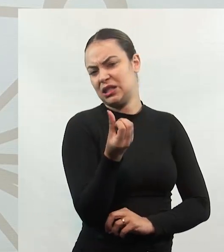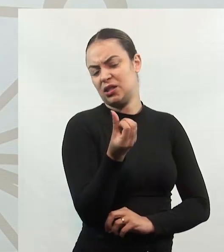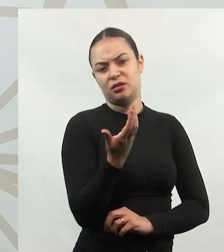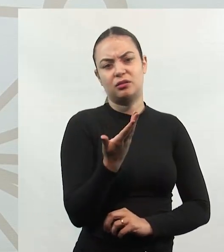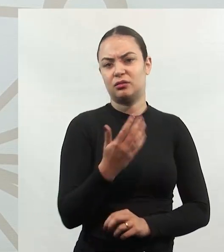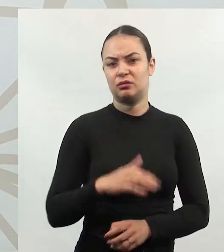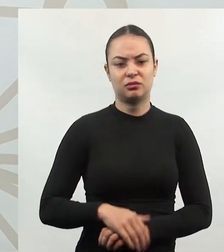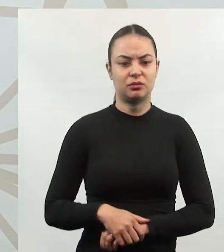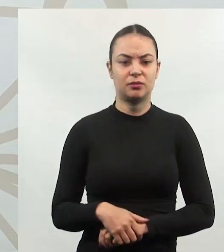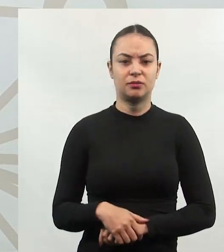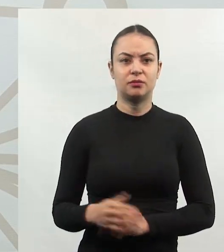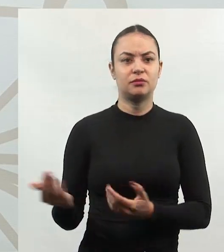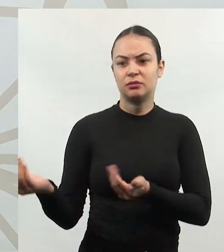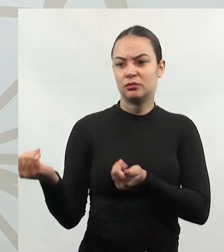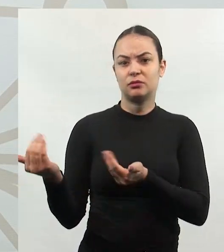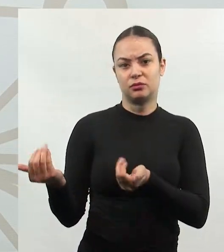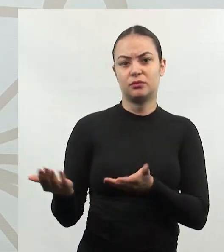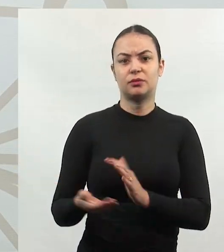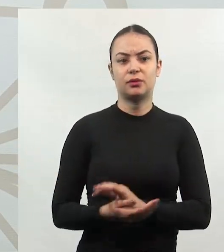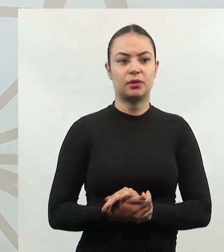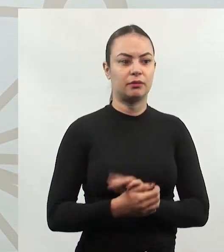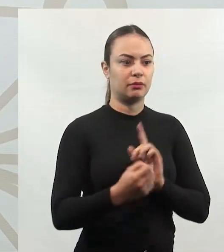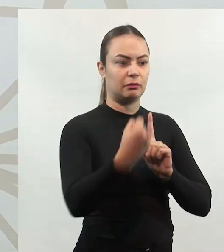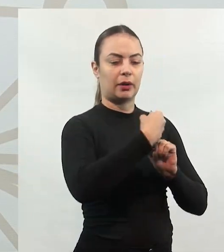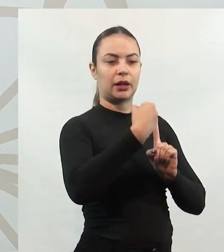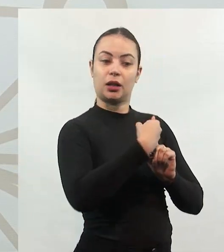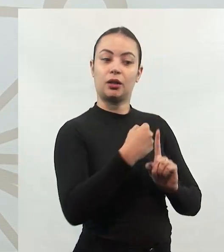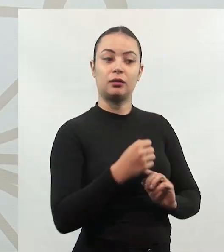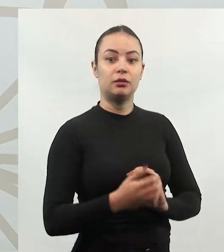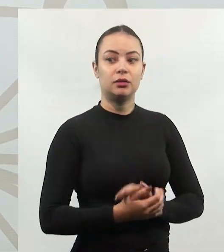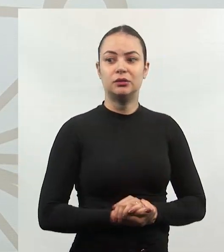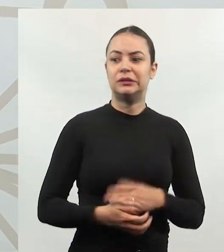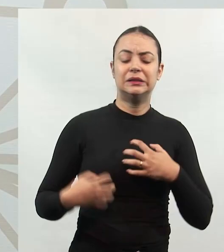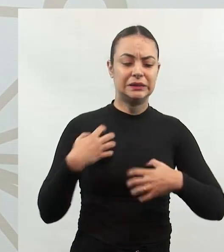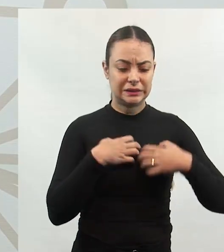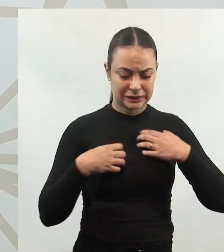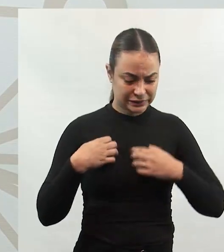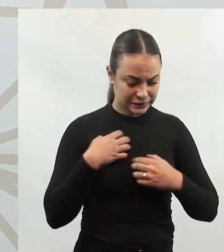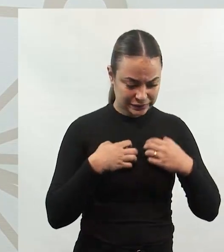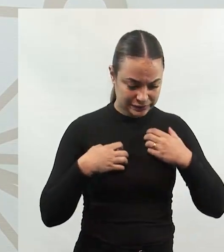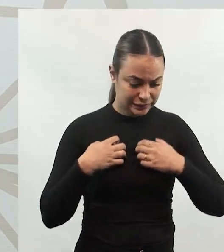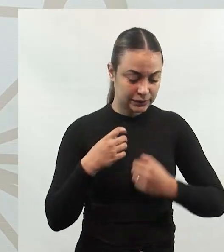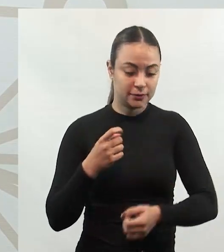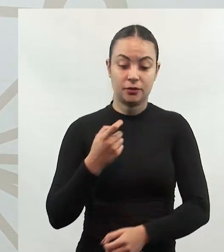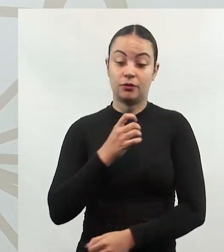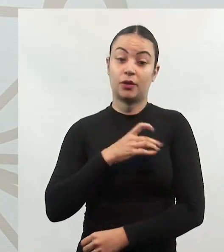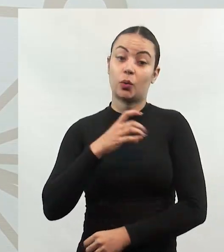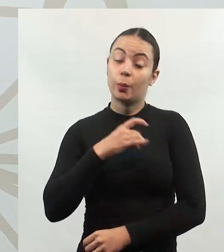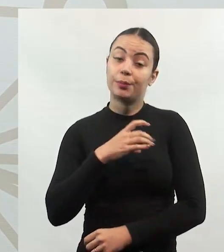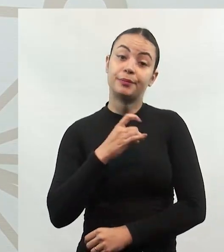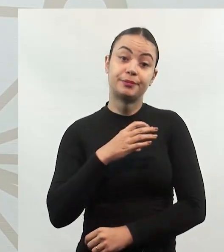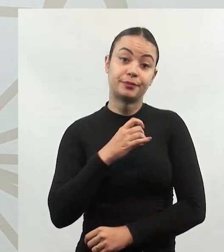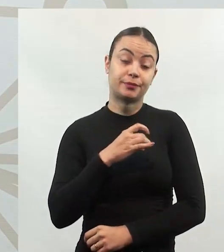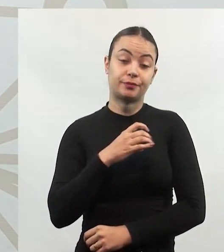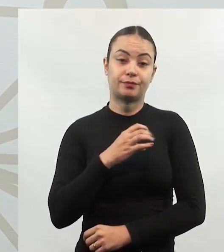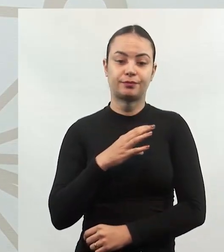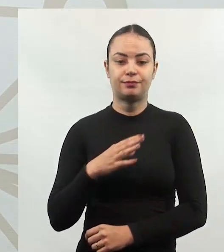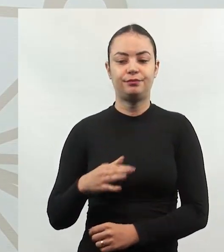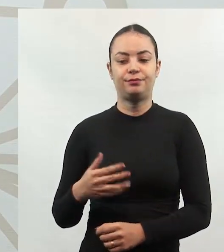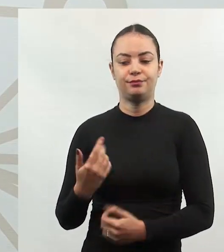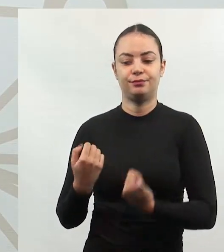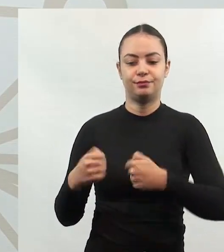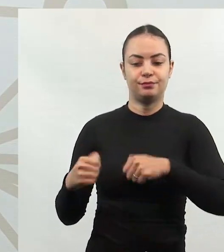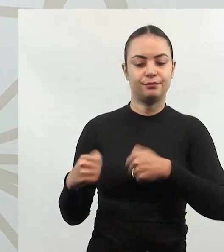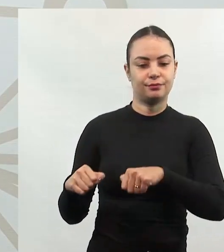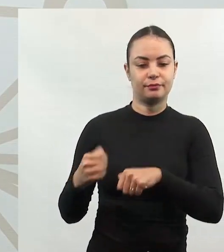só. E aí eu tive que fazer com que... Olha, o professor, infelizmente, falou que você não pode participar da aula. E eu